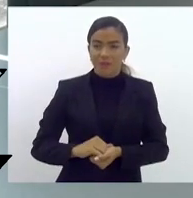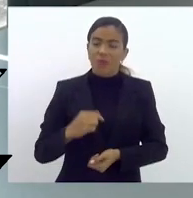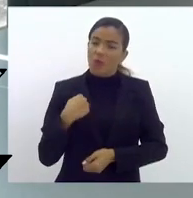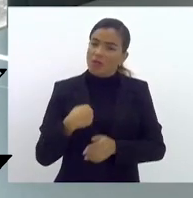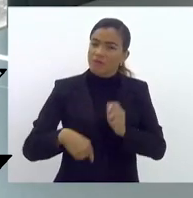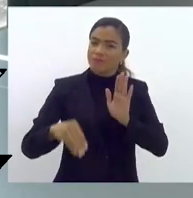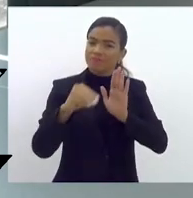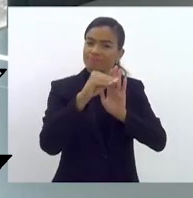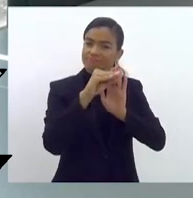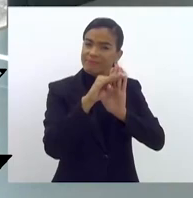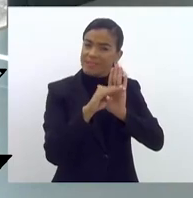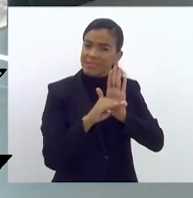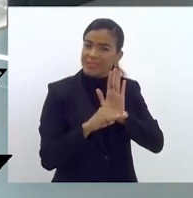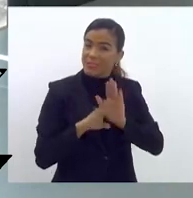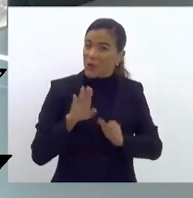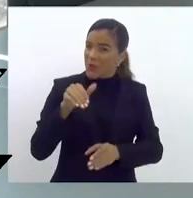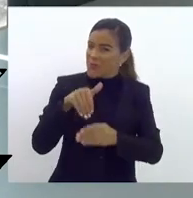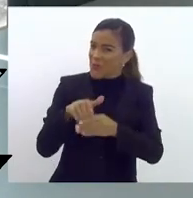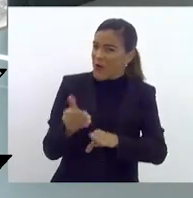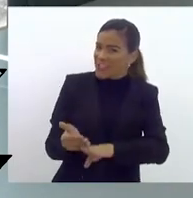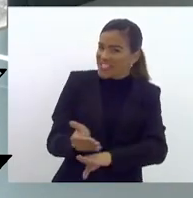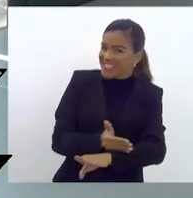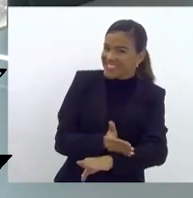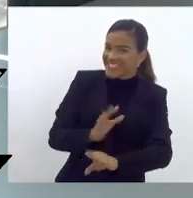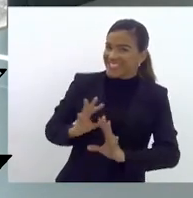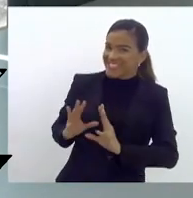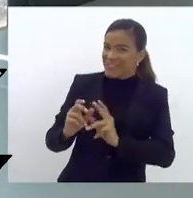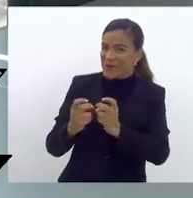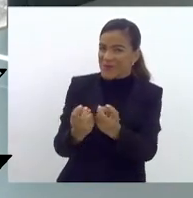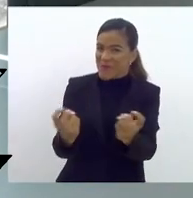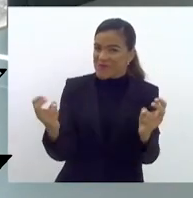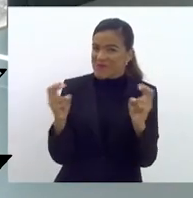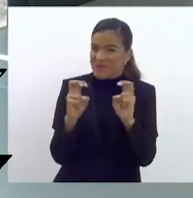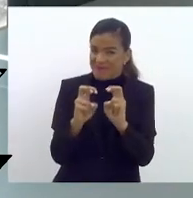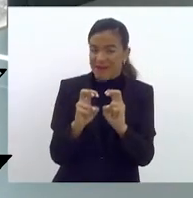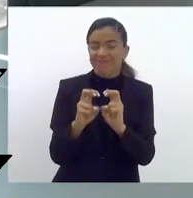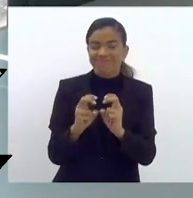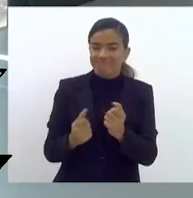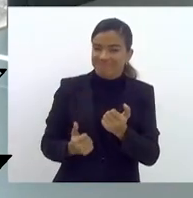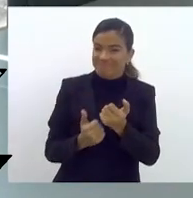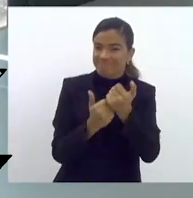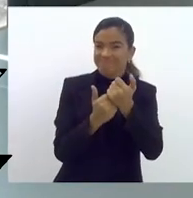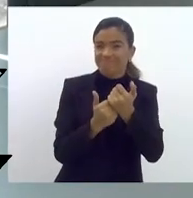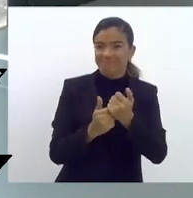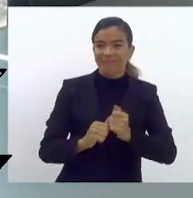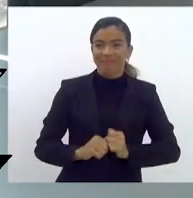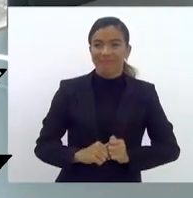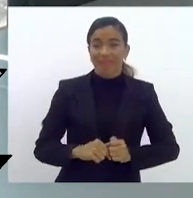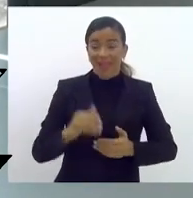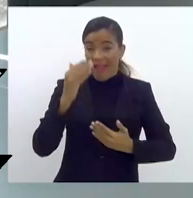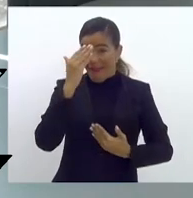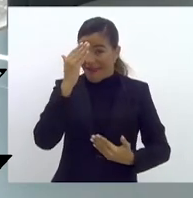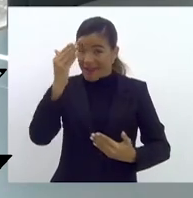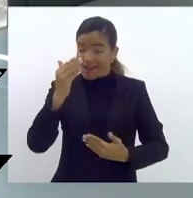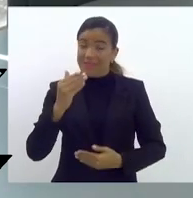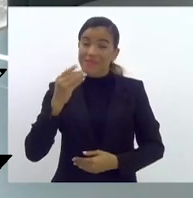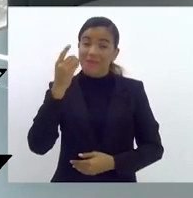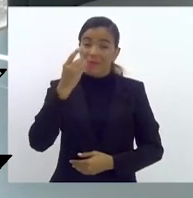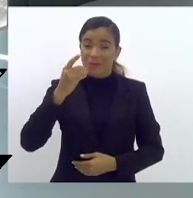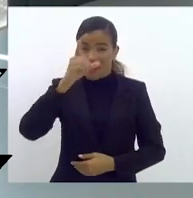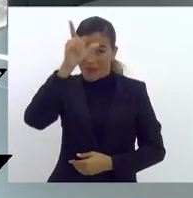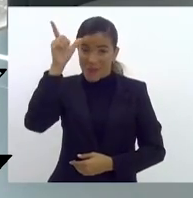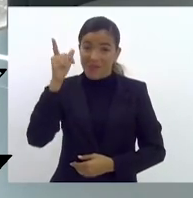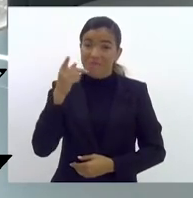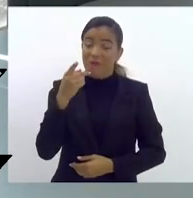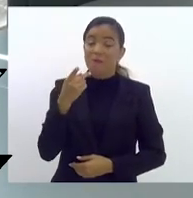pauta na próxima semana já com volta antecipado de todos os presentes de forma favorável depois Agradeço ao Deputado Luiz Paulo aí pela